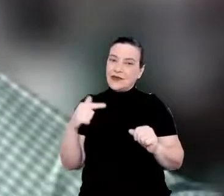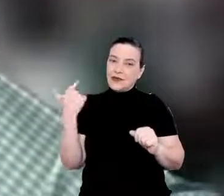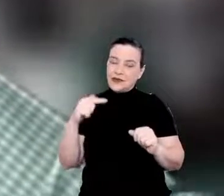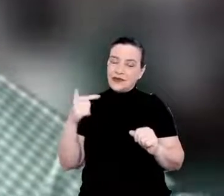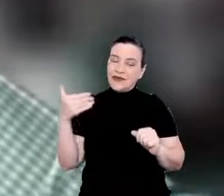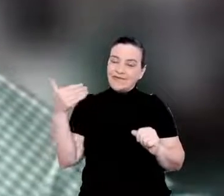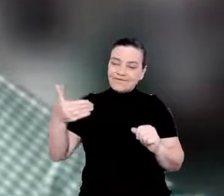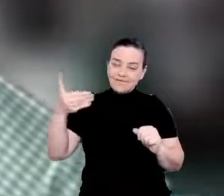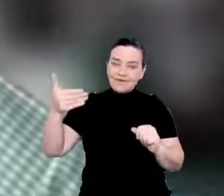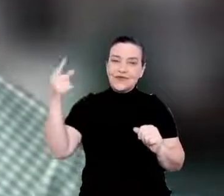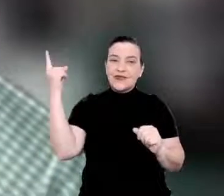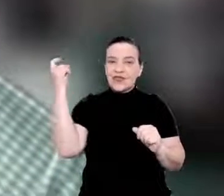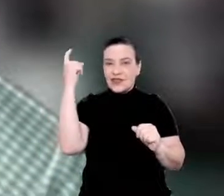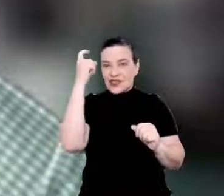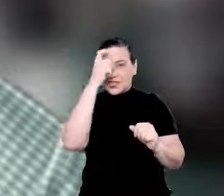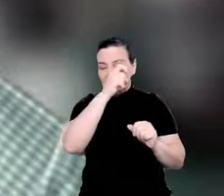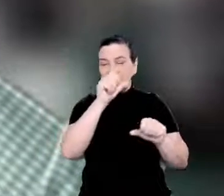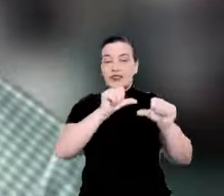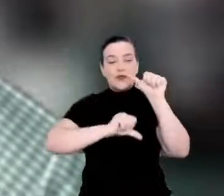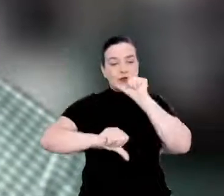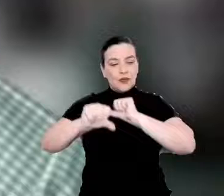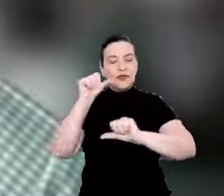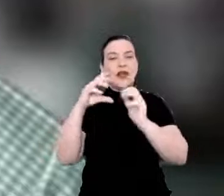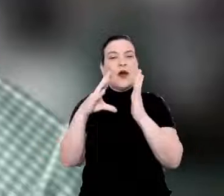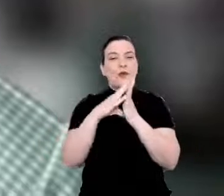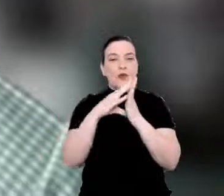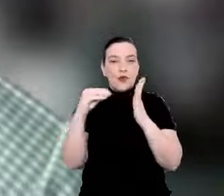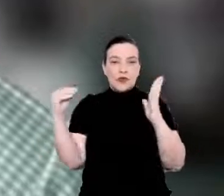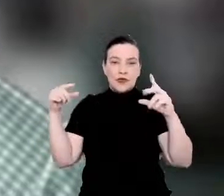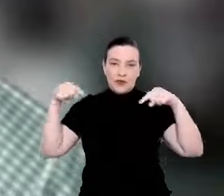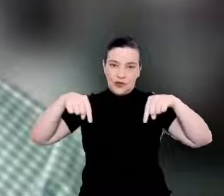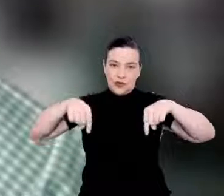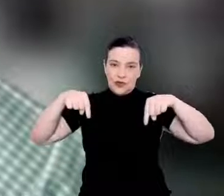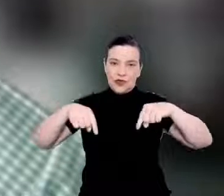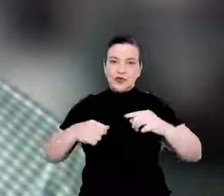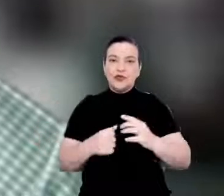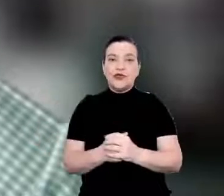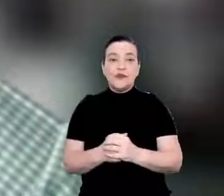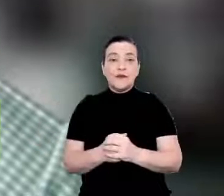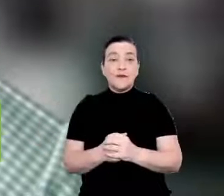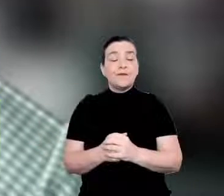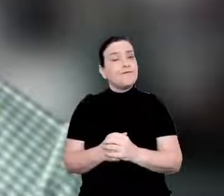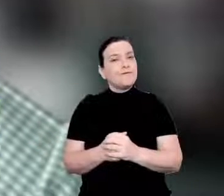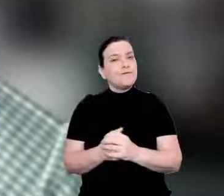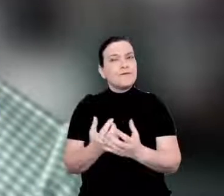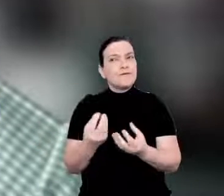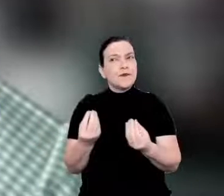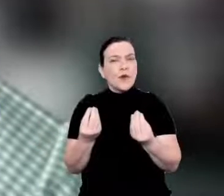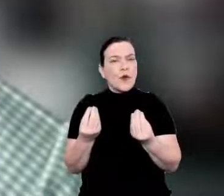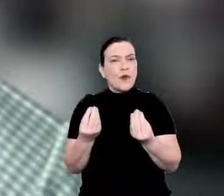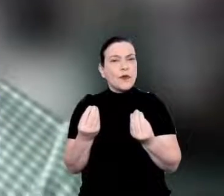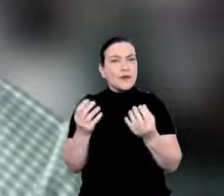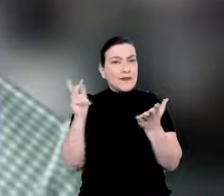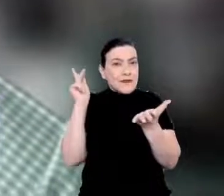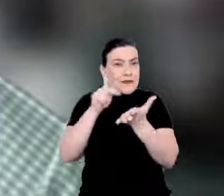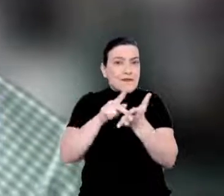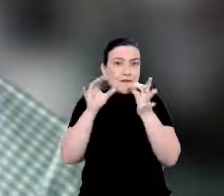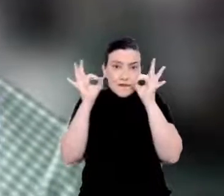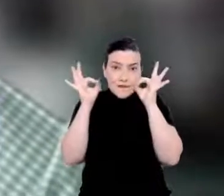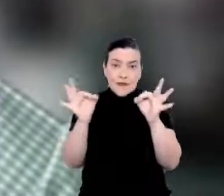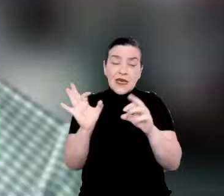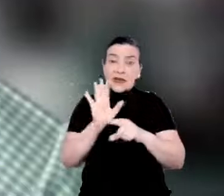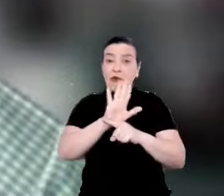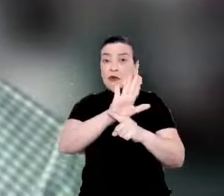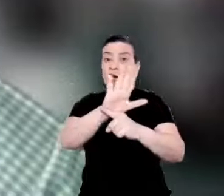difícil equilibrá-lo com o modelo vigente, a meu modo de vida. Um estímulo para iniciar essa transformação, no sentido